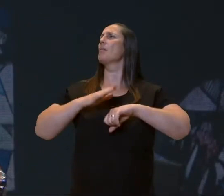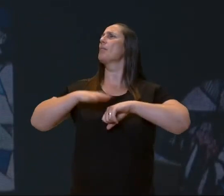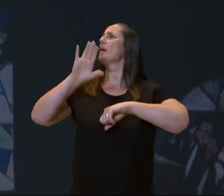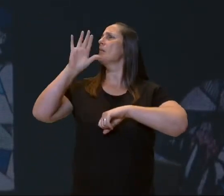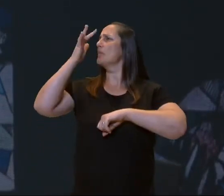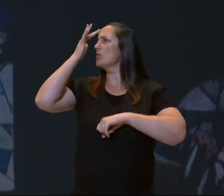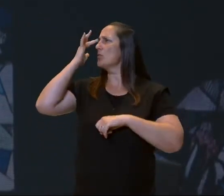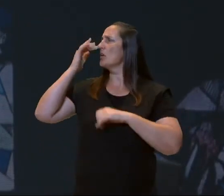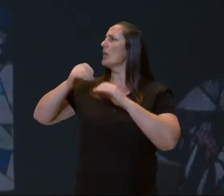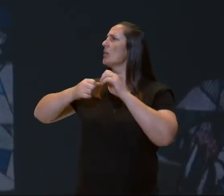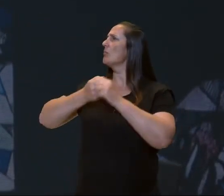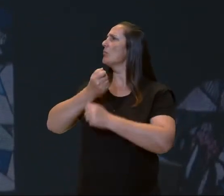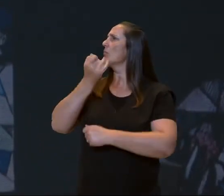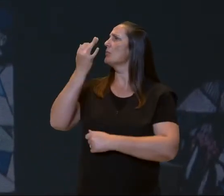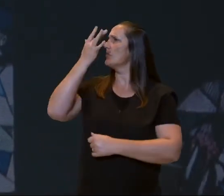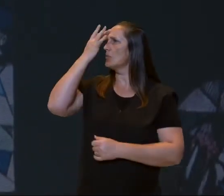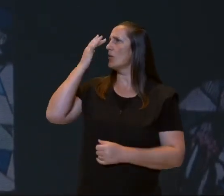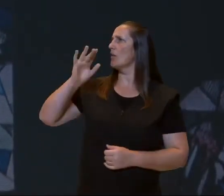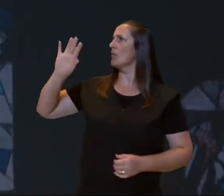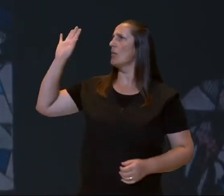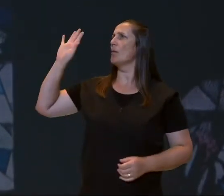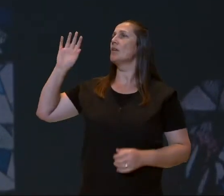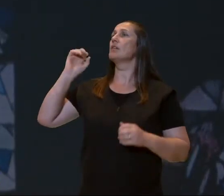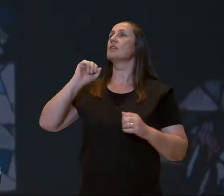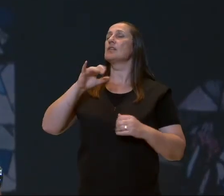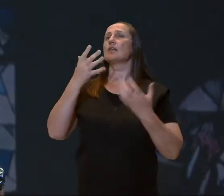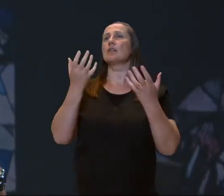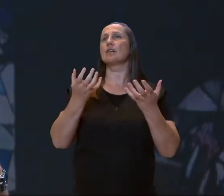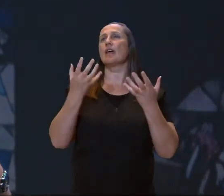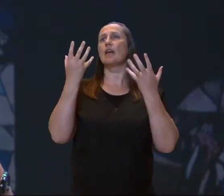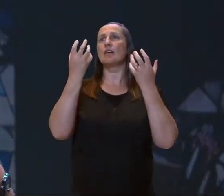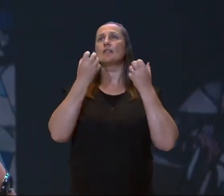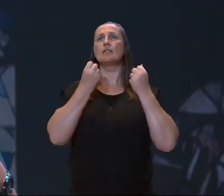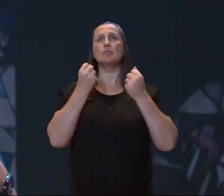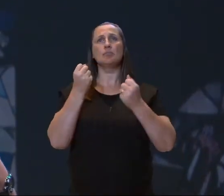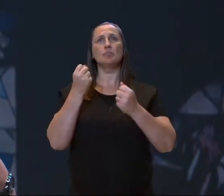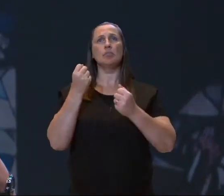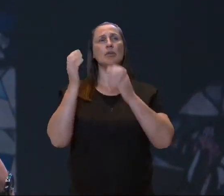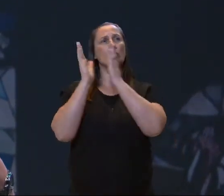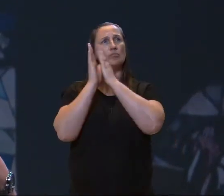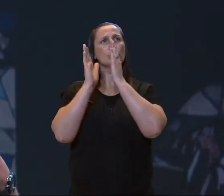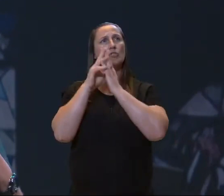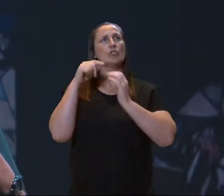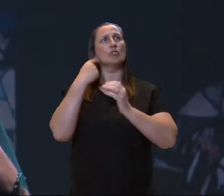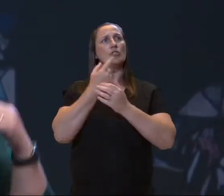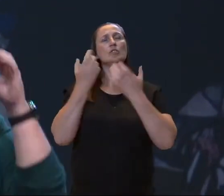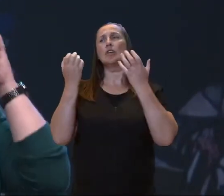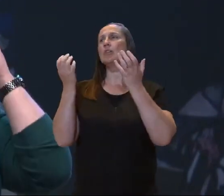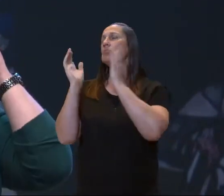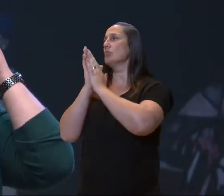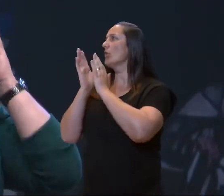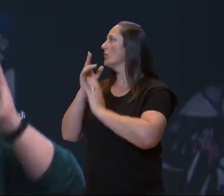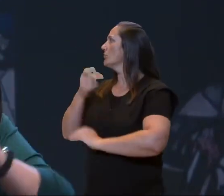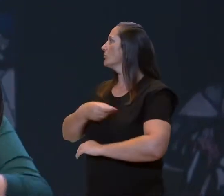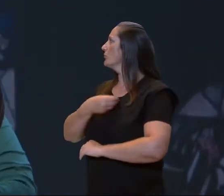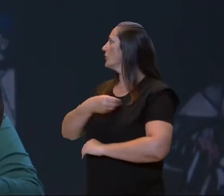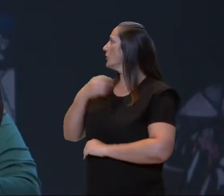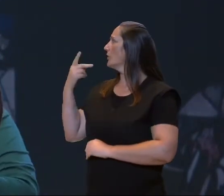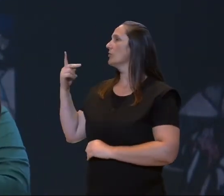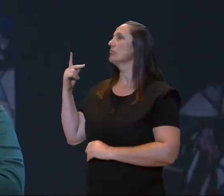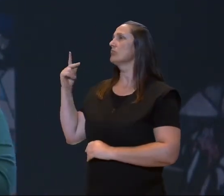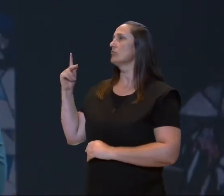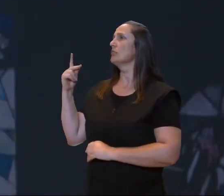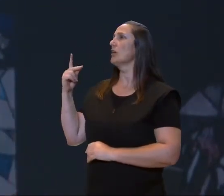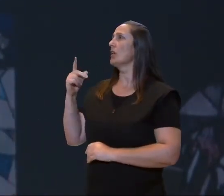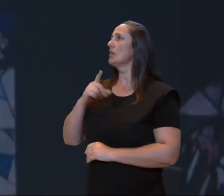gente levantou a mão. Se hoje você quer receber essa oração, venha, venha, nós queremos presenteá-lo. Isso, venha. Uma salva de palmas para esses irmãos que